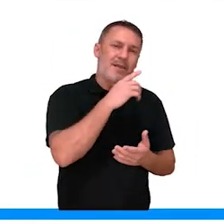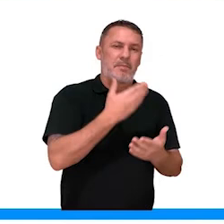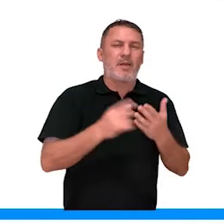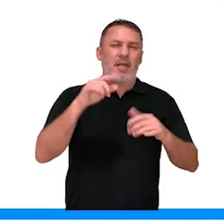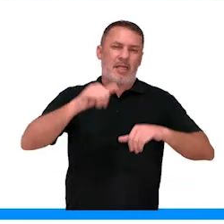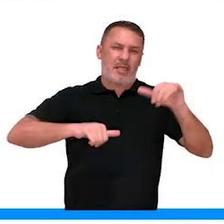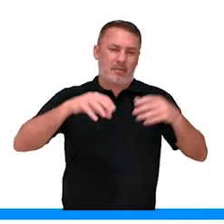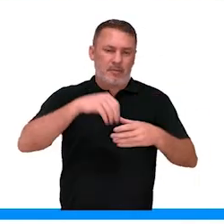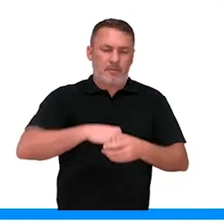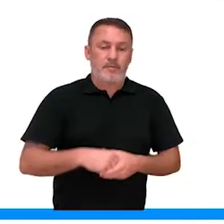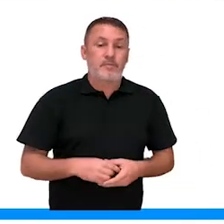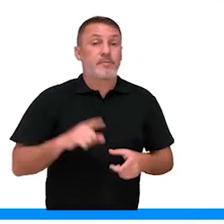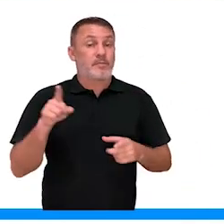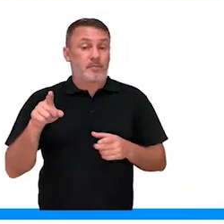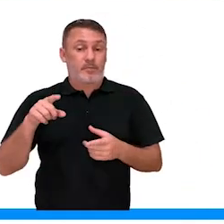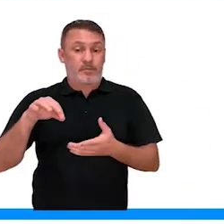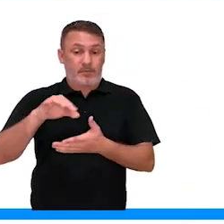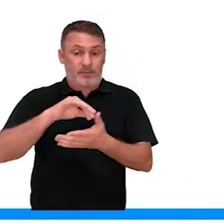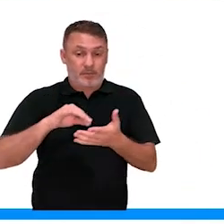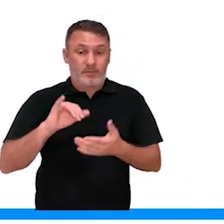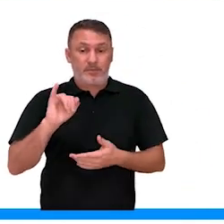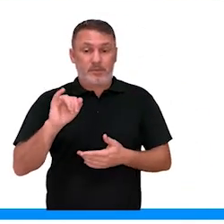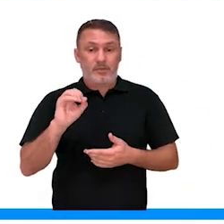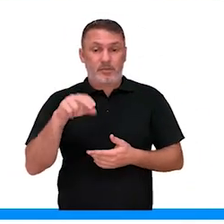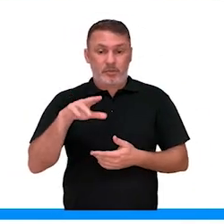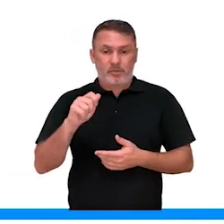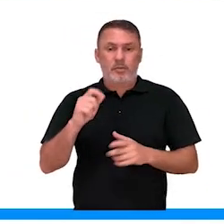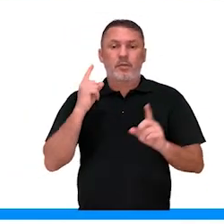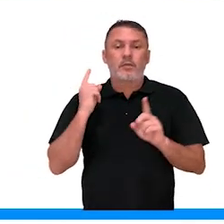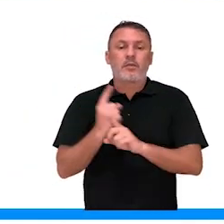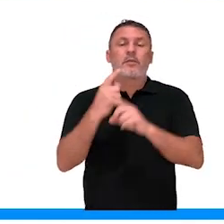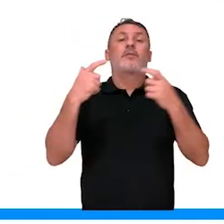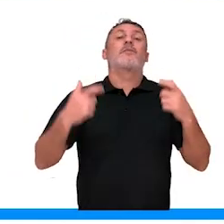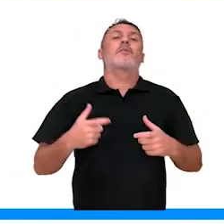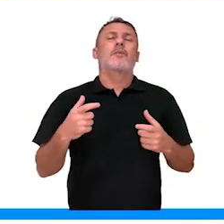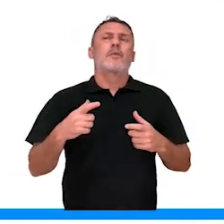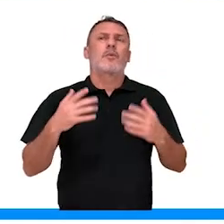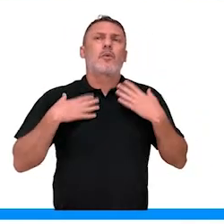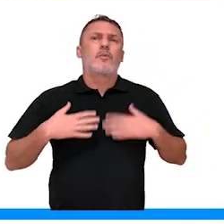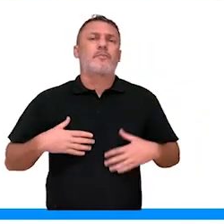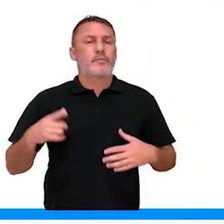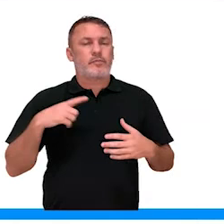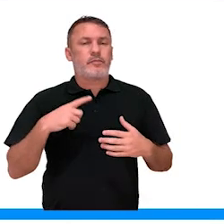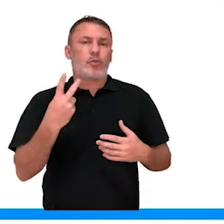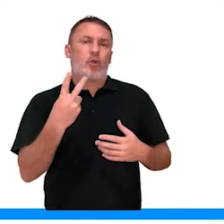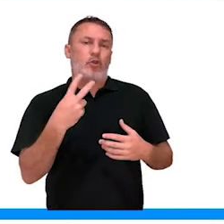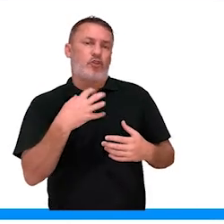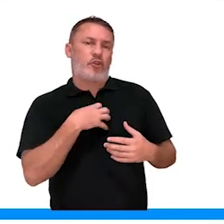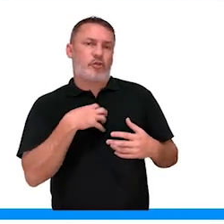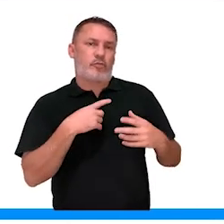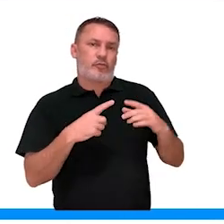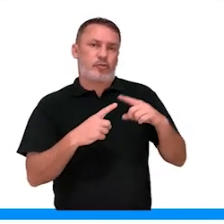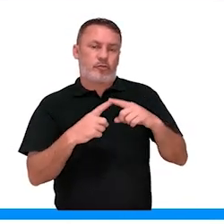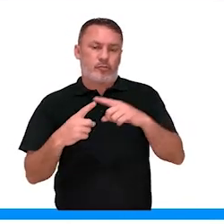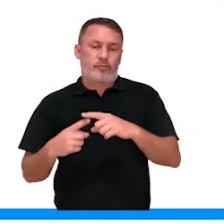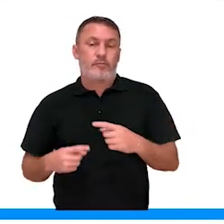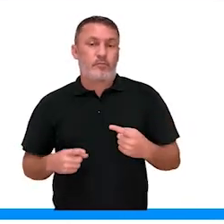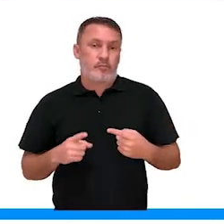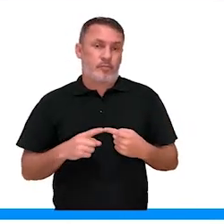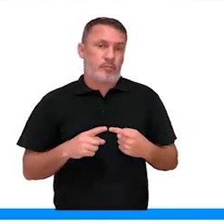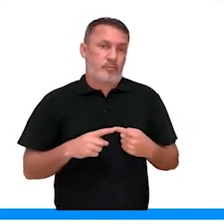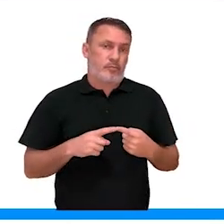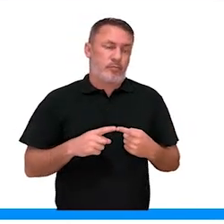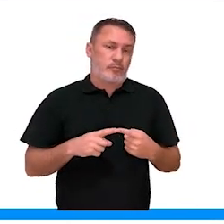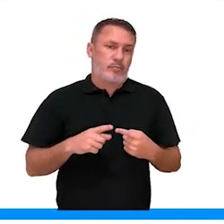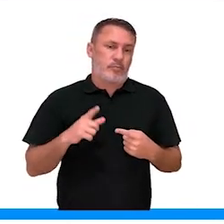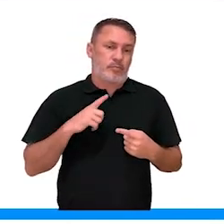perdidos. E esses sais minerais, eles podem ser encontrados no nosso corpo de duas formas. Ou eles